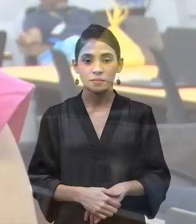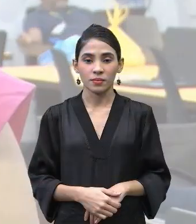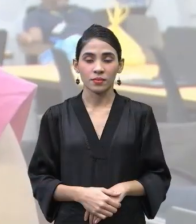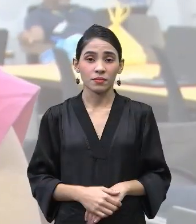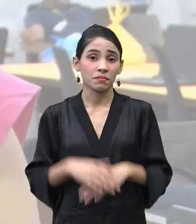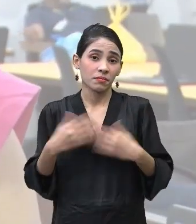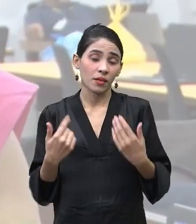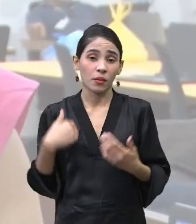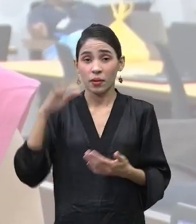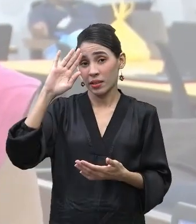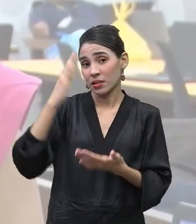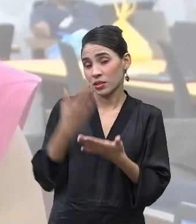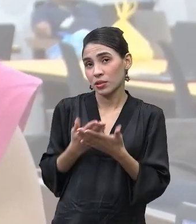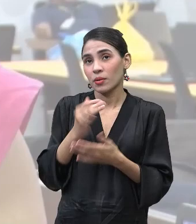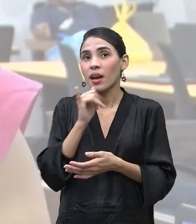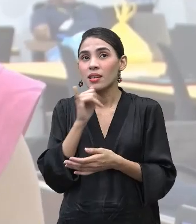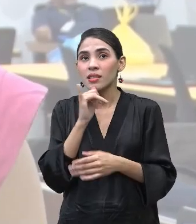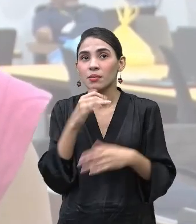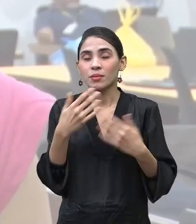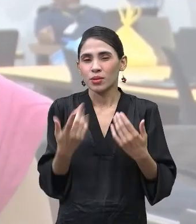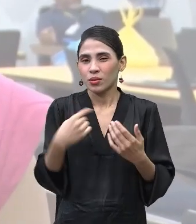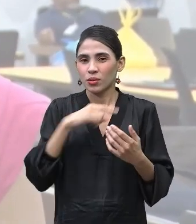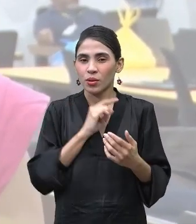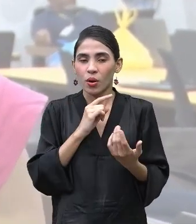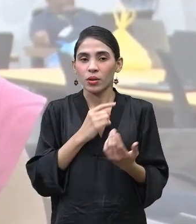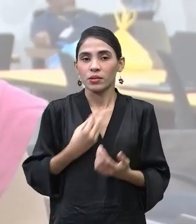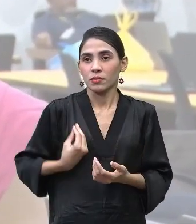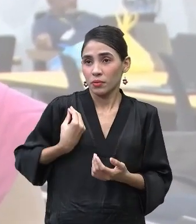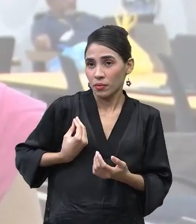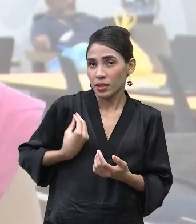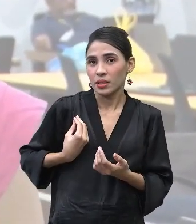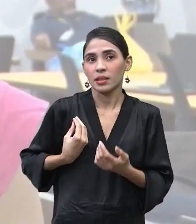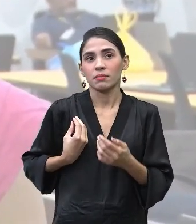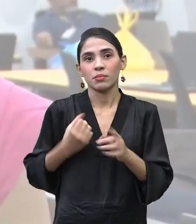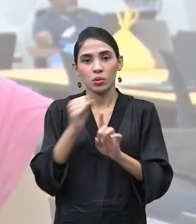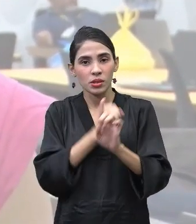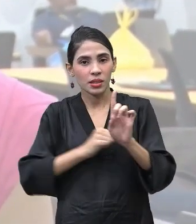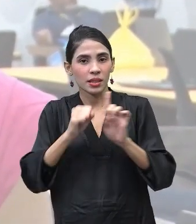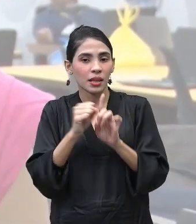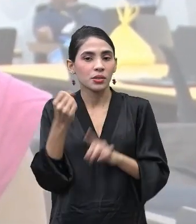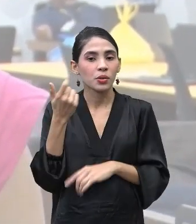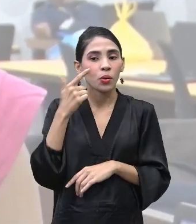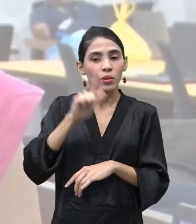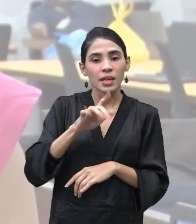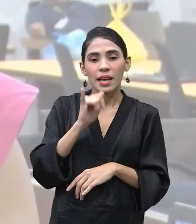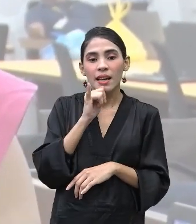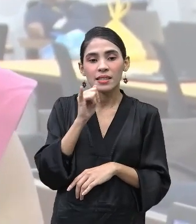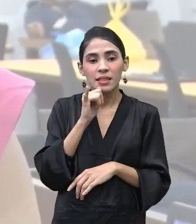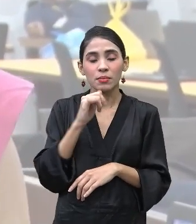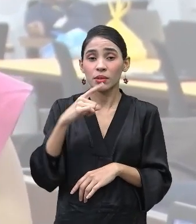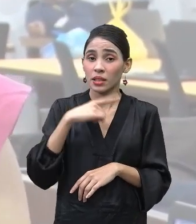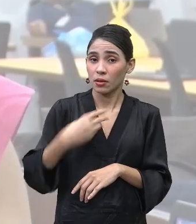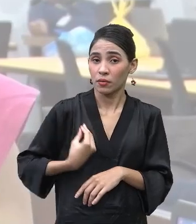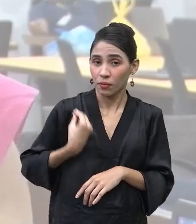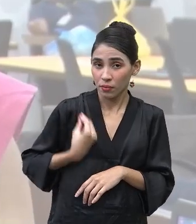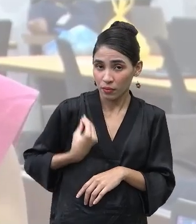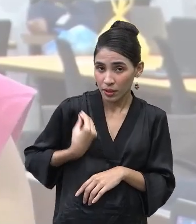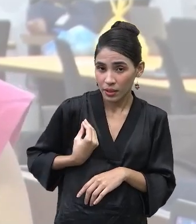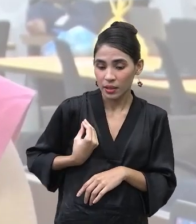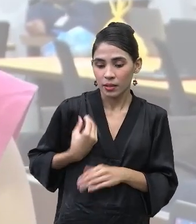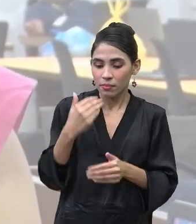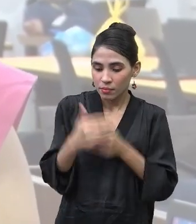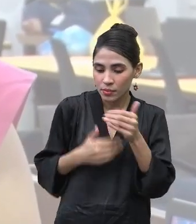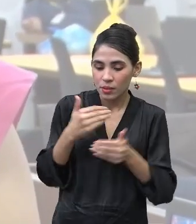Eu acredito que seja quando a gente, enquanto indivíduo, sociedade, consegue assim ter uma vida, né,